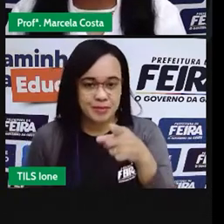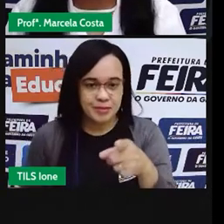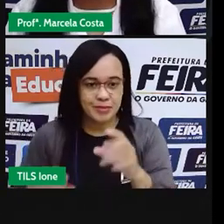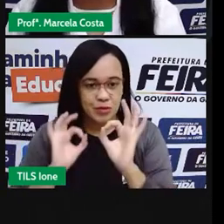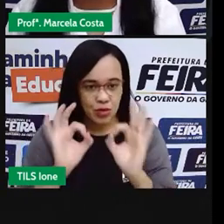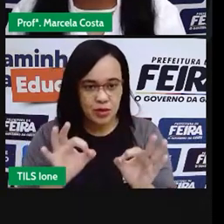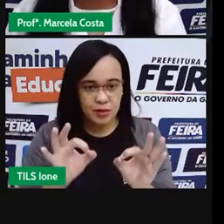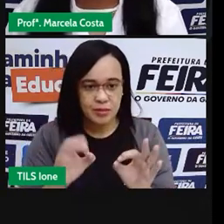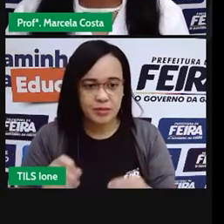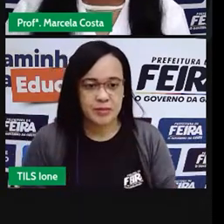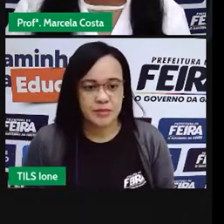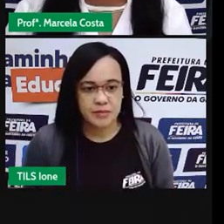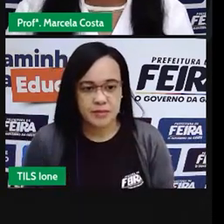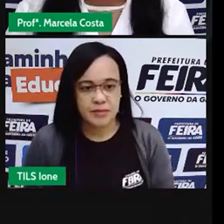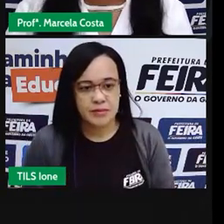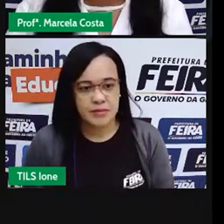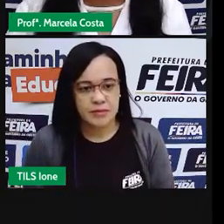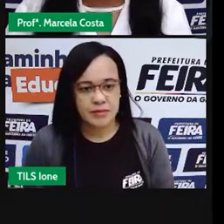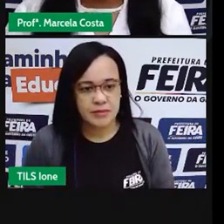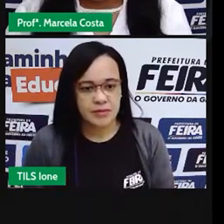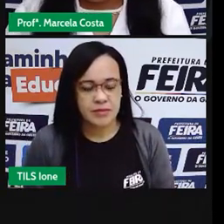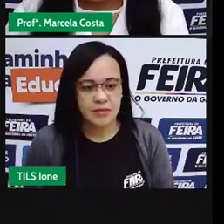Certo?